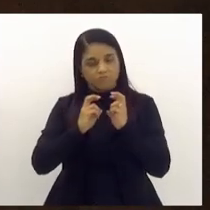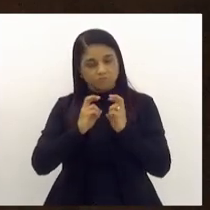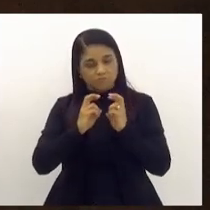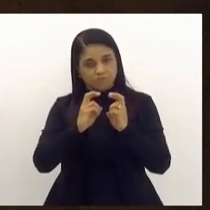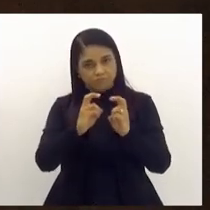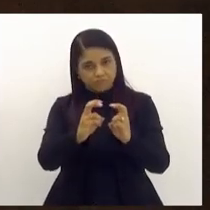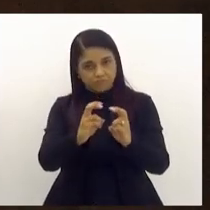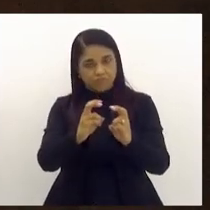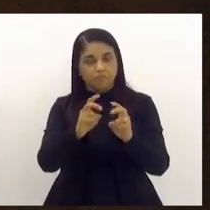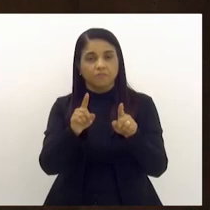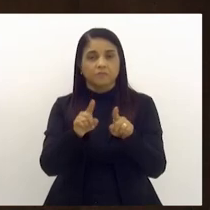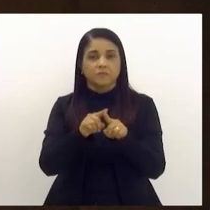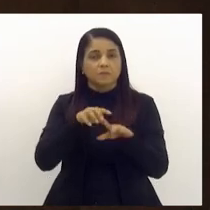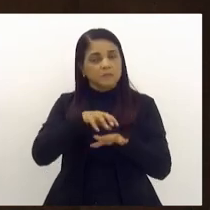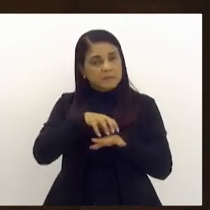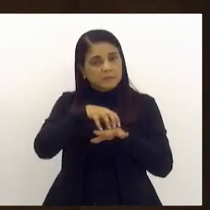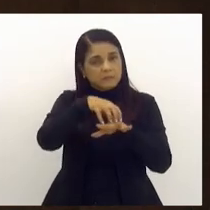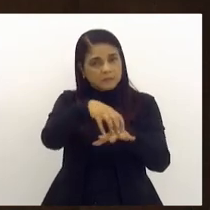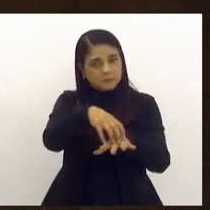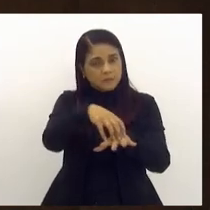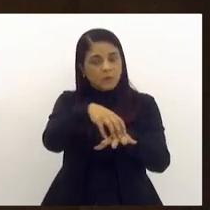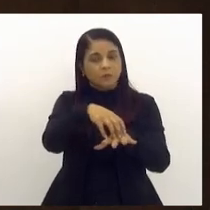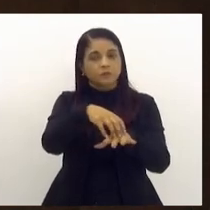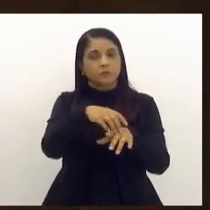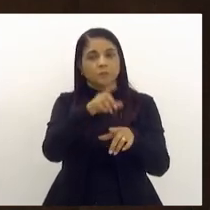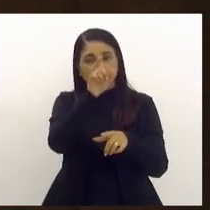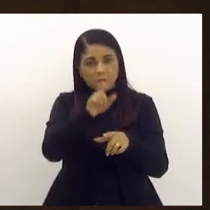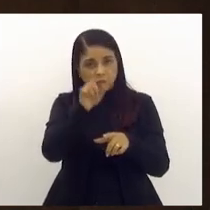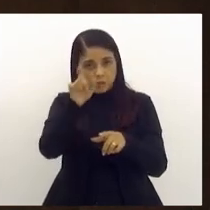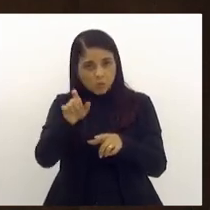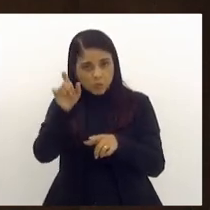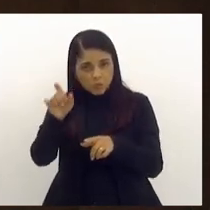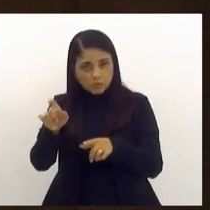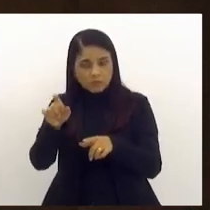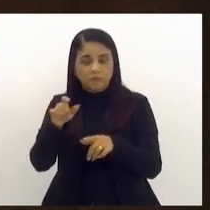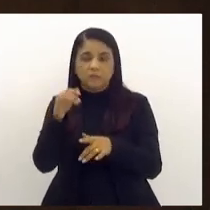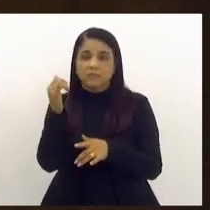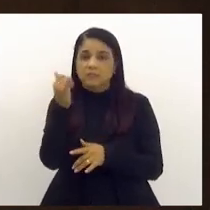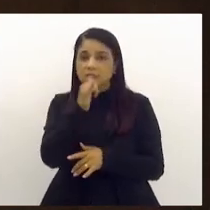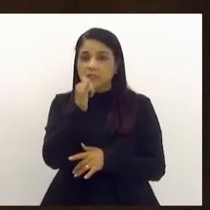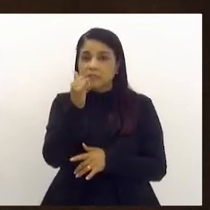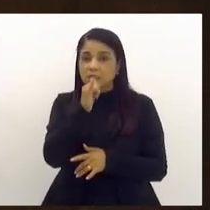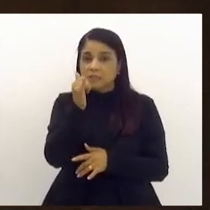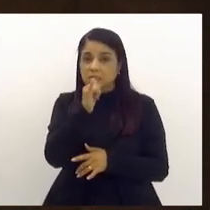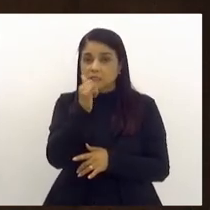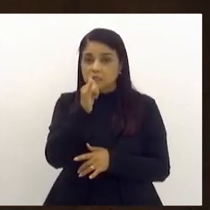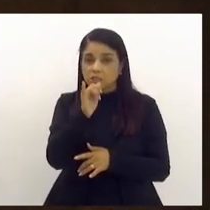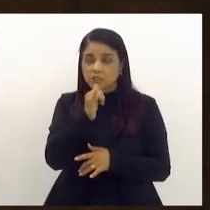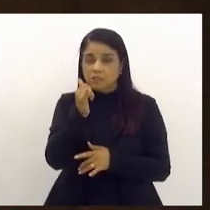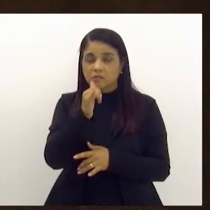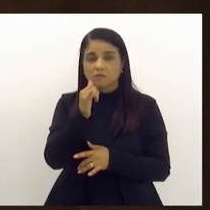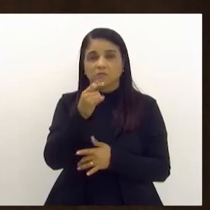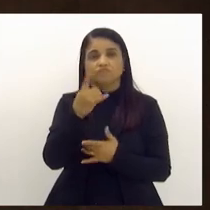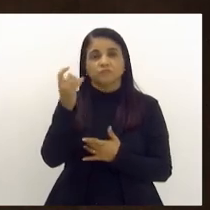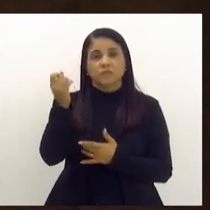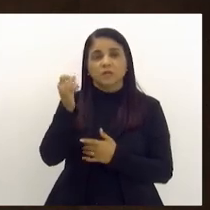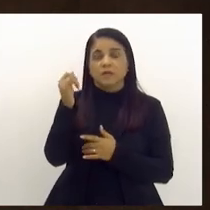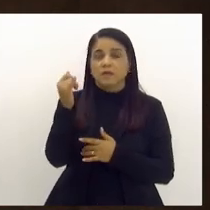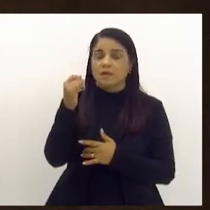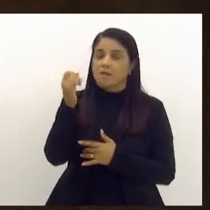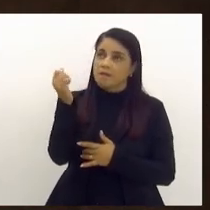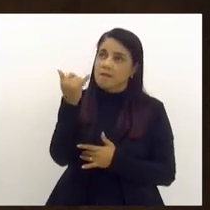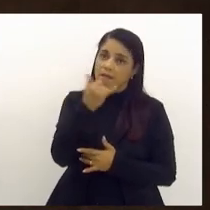trilhos e transportes coletivos movidos por energia não fóssil, como a energia